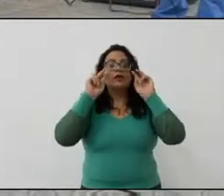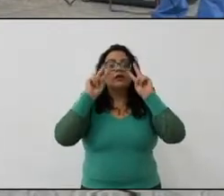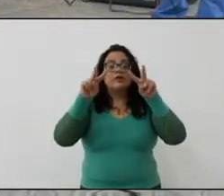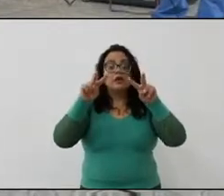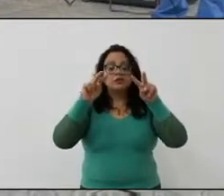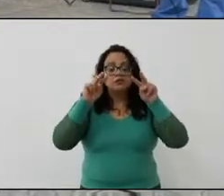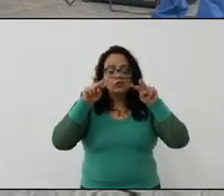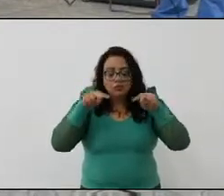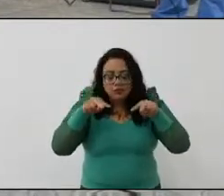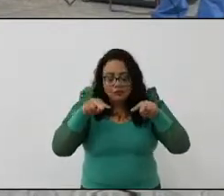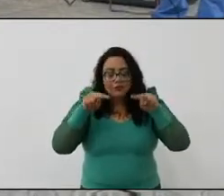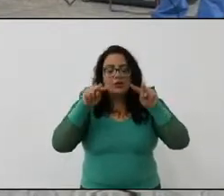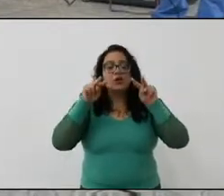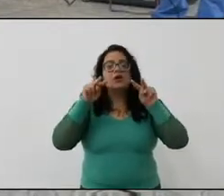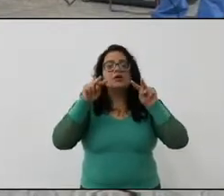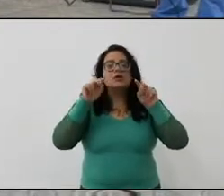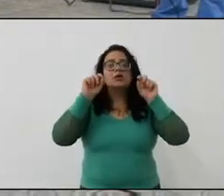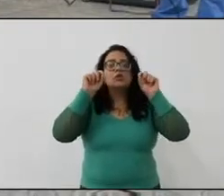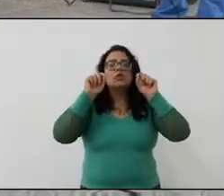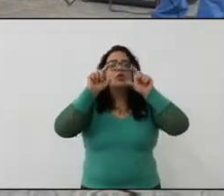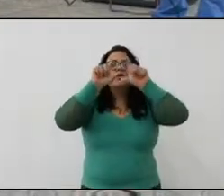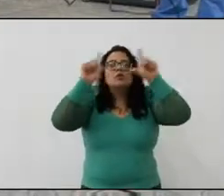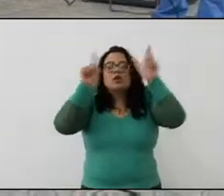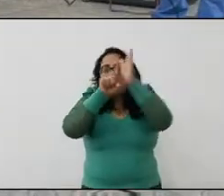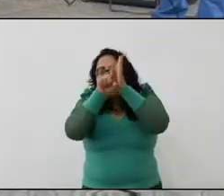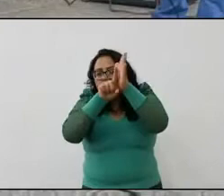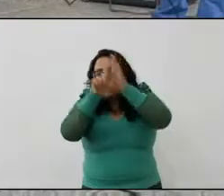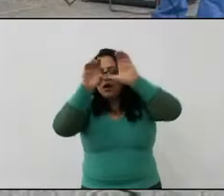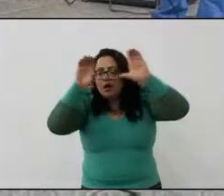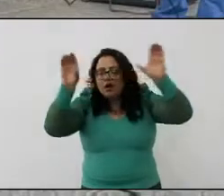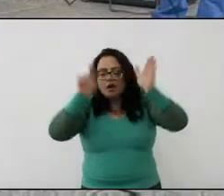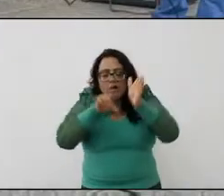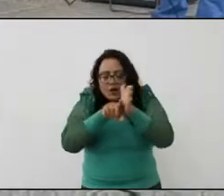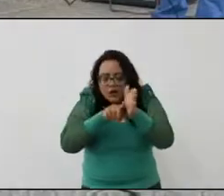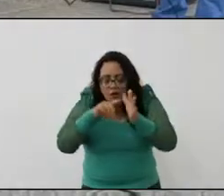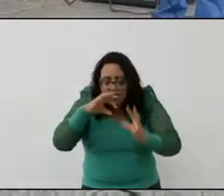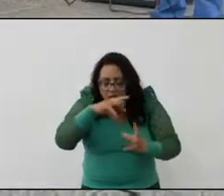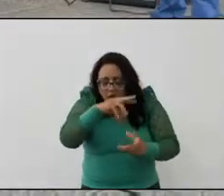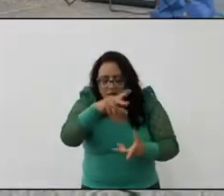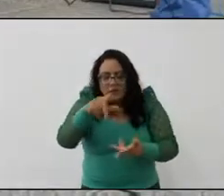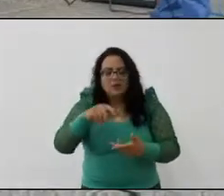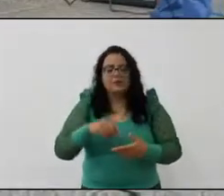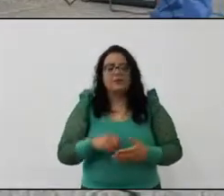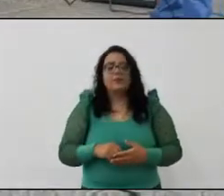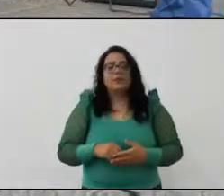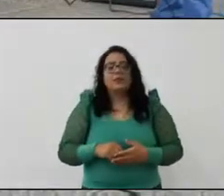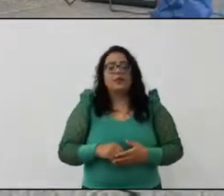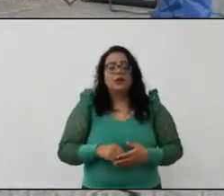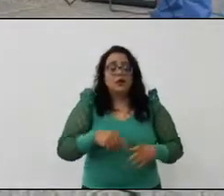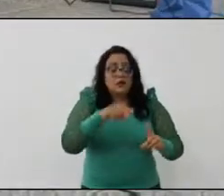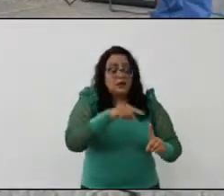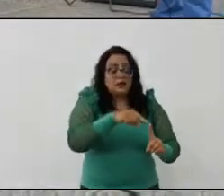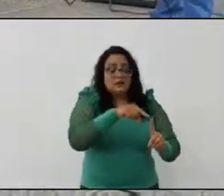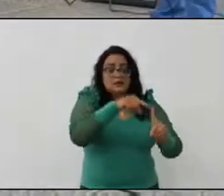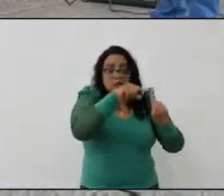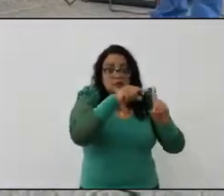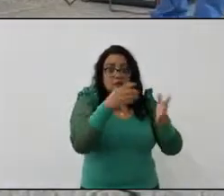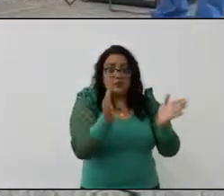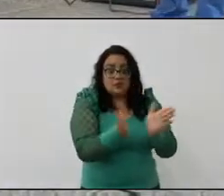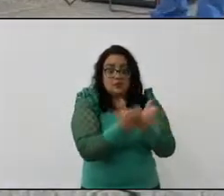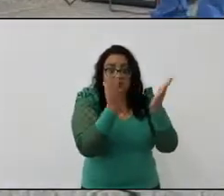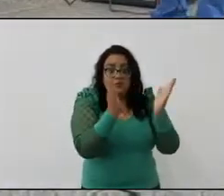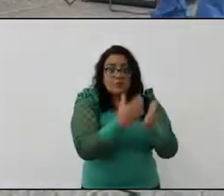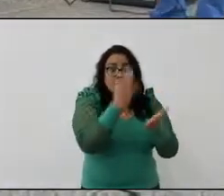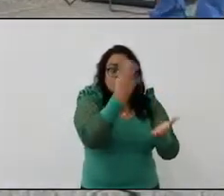para ver o que há no céu e na terra. Ele livra da humilhação os pobres